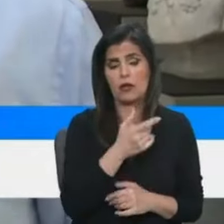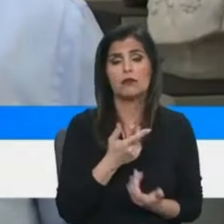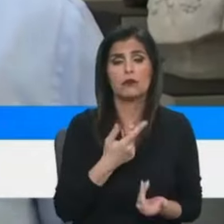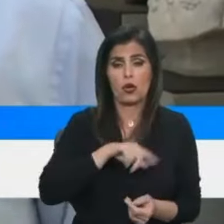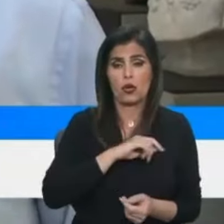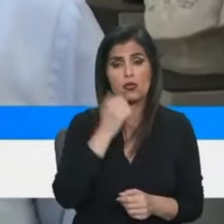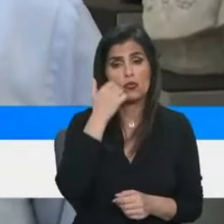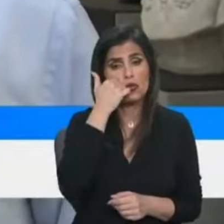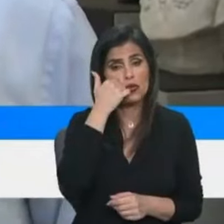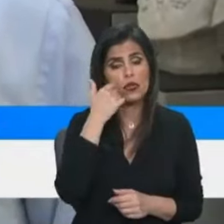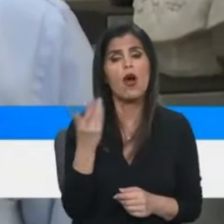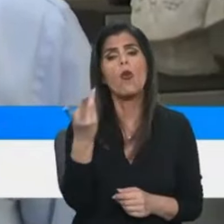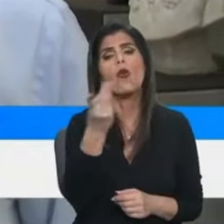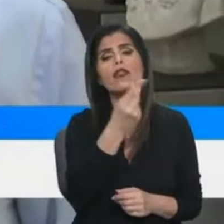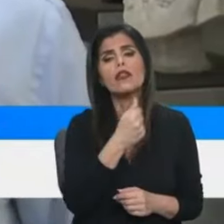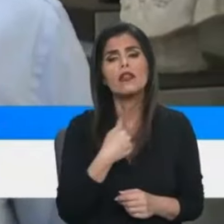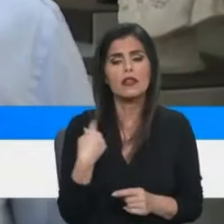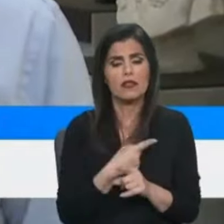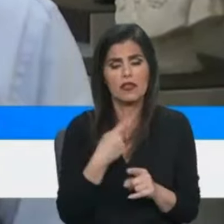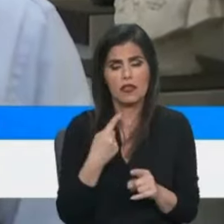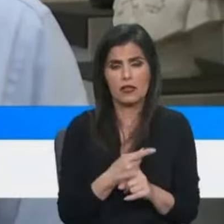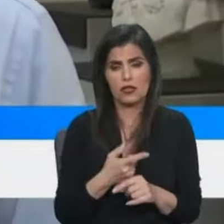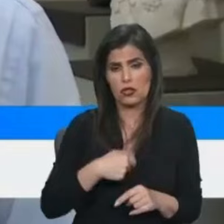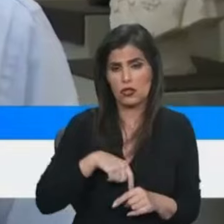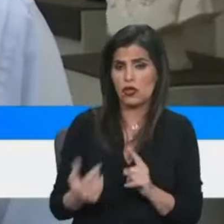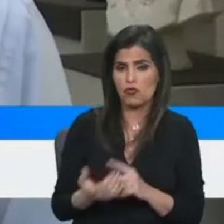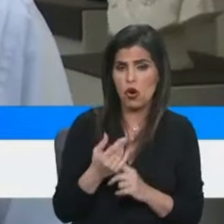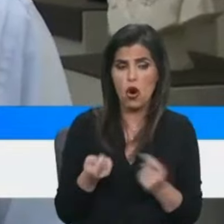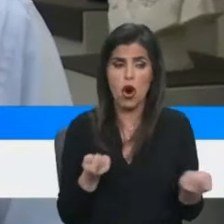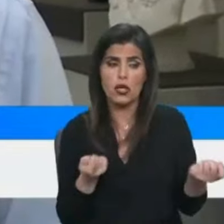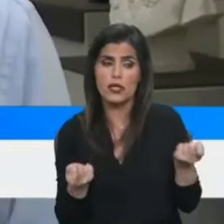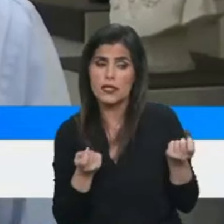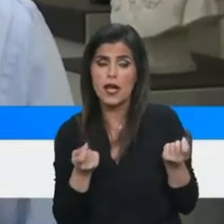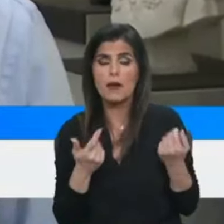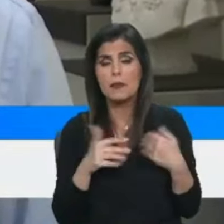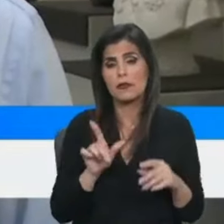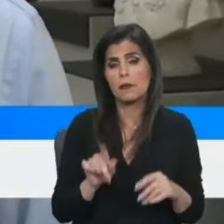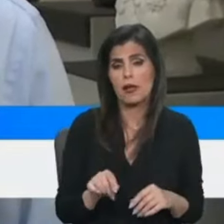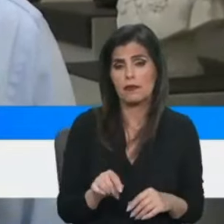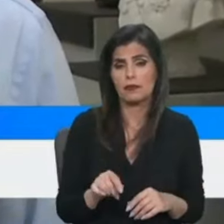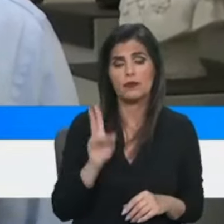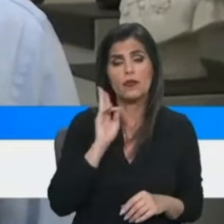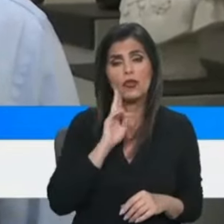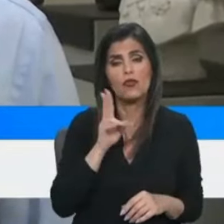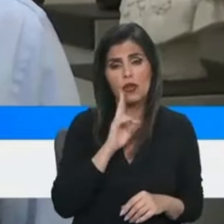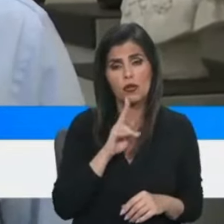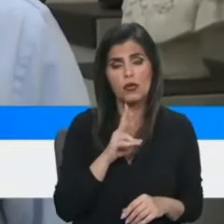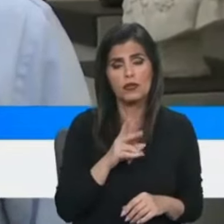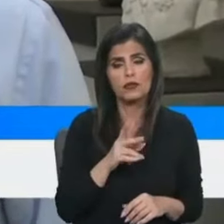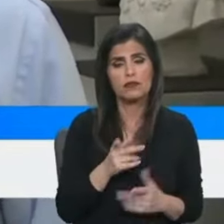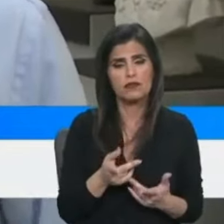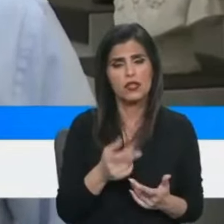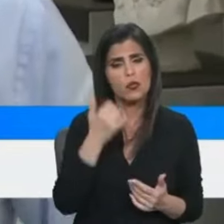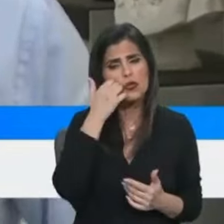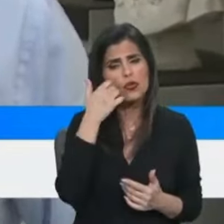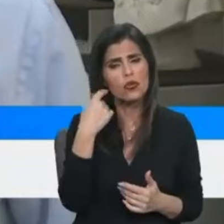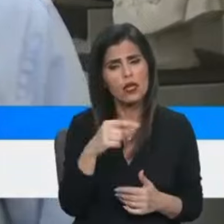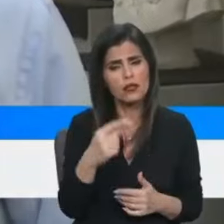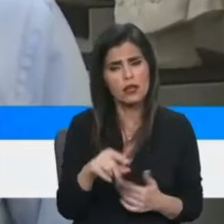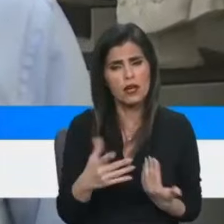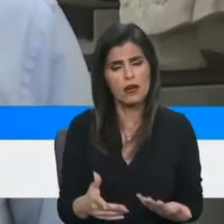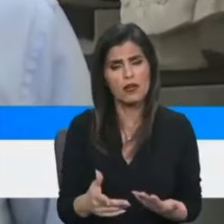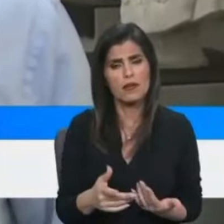museu, a quantidade de atividades que nós conseguimos organizar, mas acima de tudo o valor percebido que o museu começa a ter